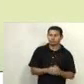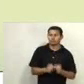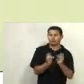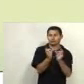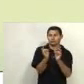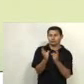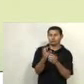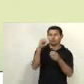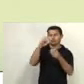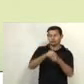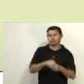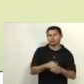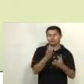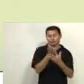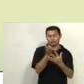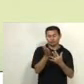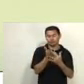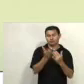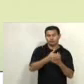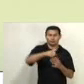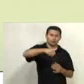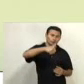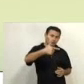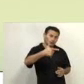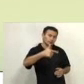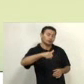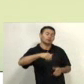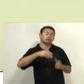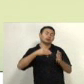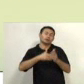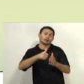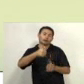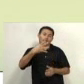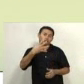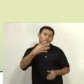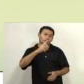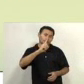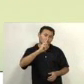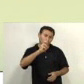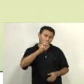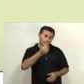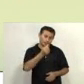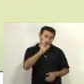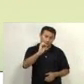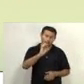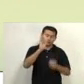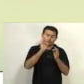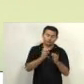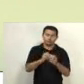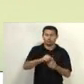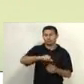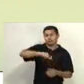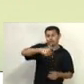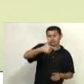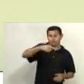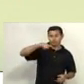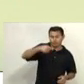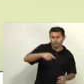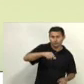as vendas estejam entre 12.000 e 14.560, tá?